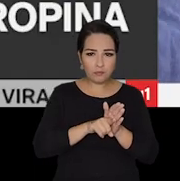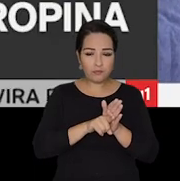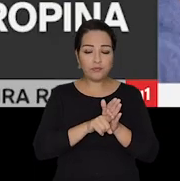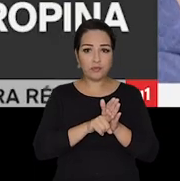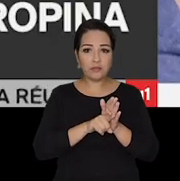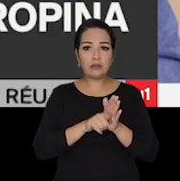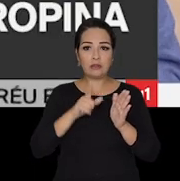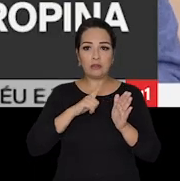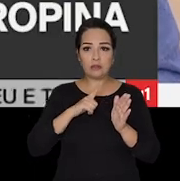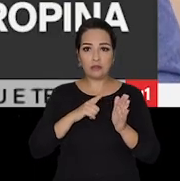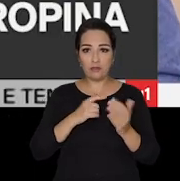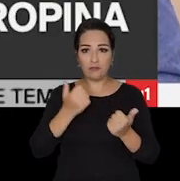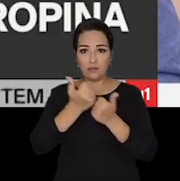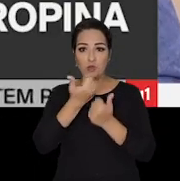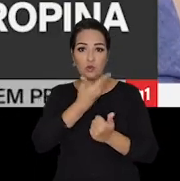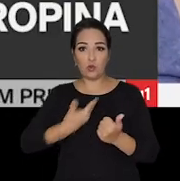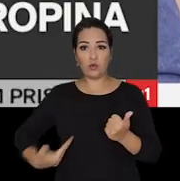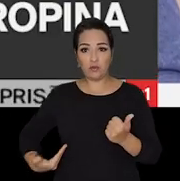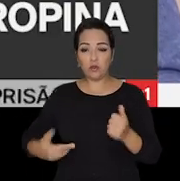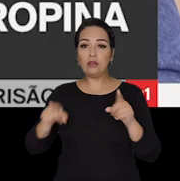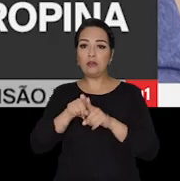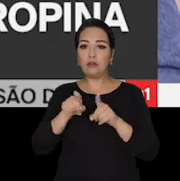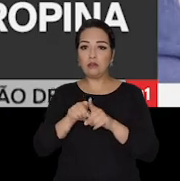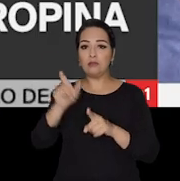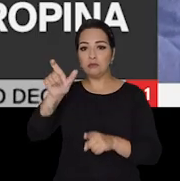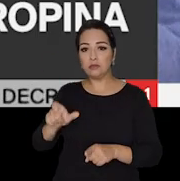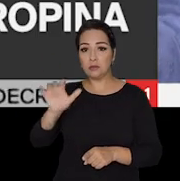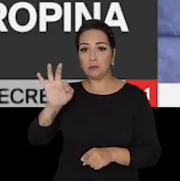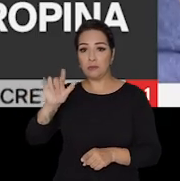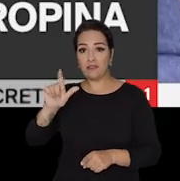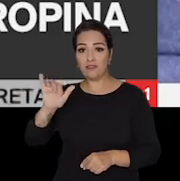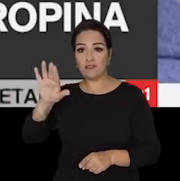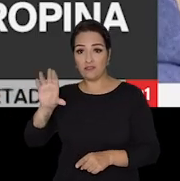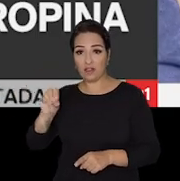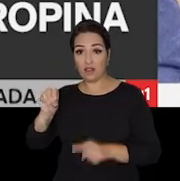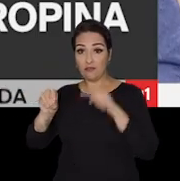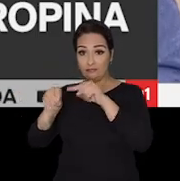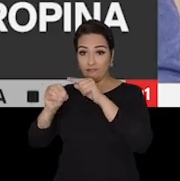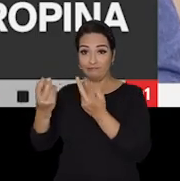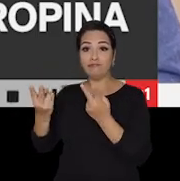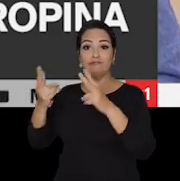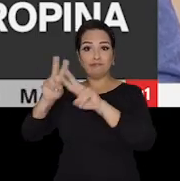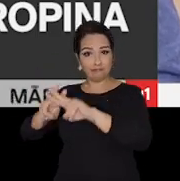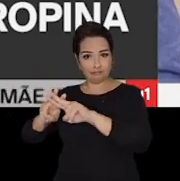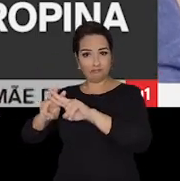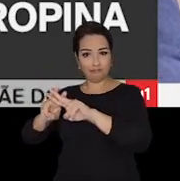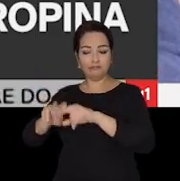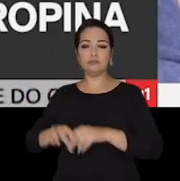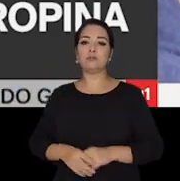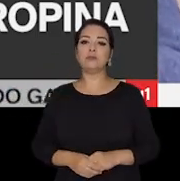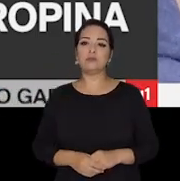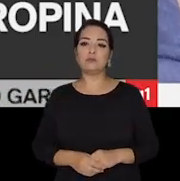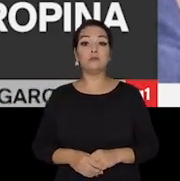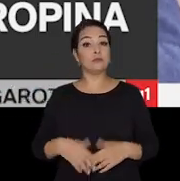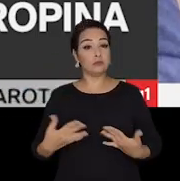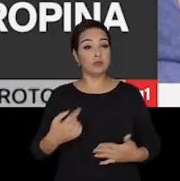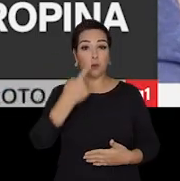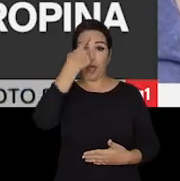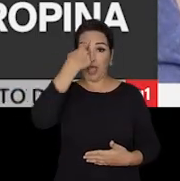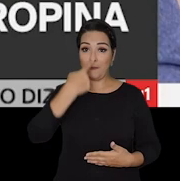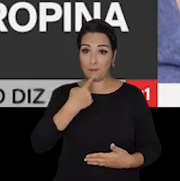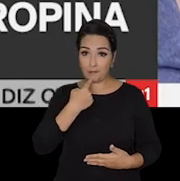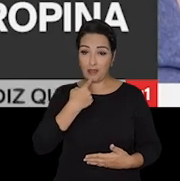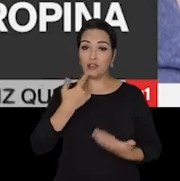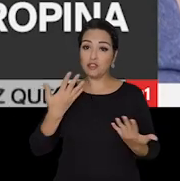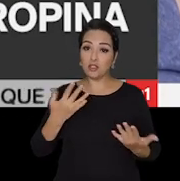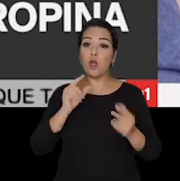que disse Cláudio Castro na época, até conversou comigo e disse que foi ao centro comercial consertar a mochila. A